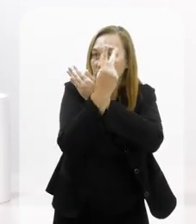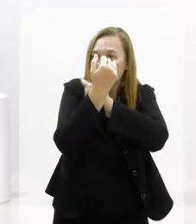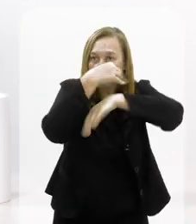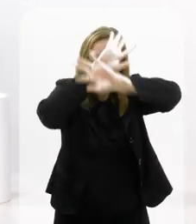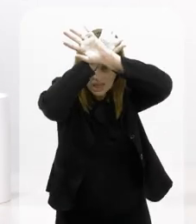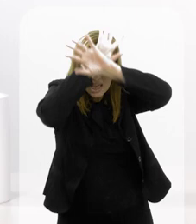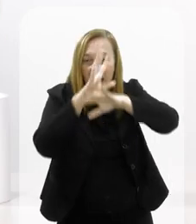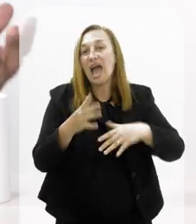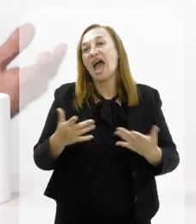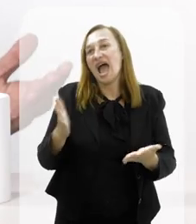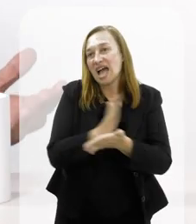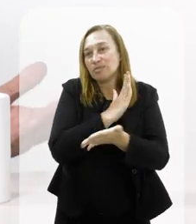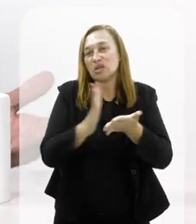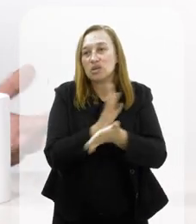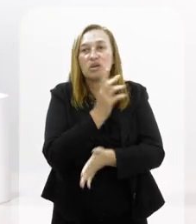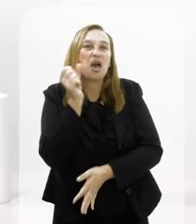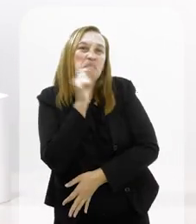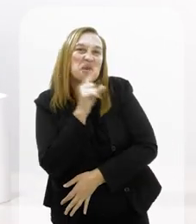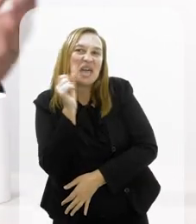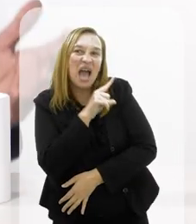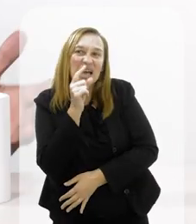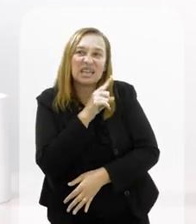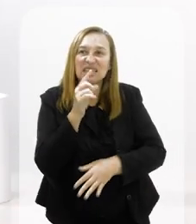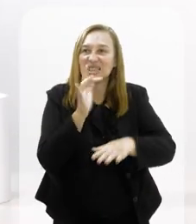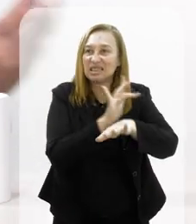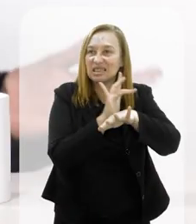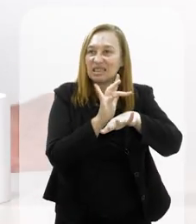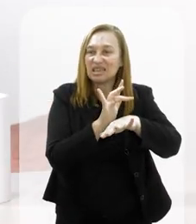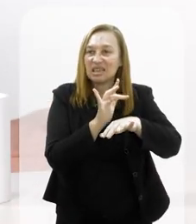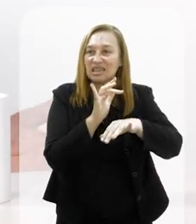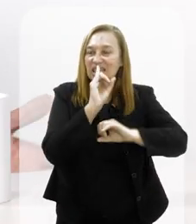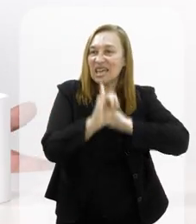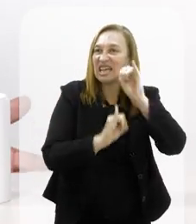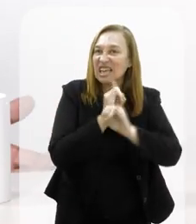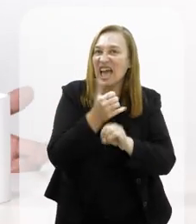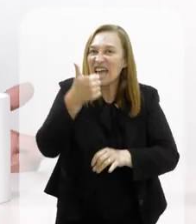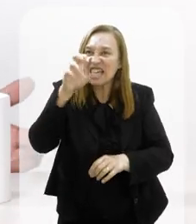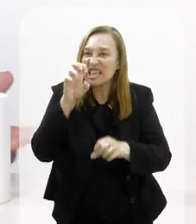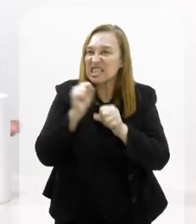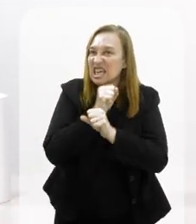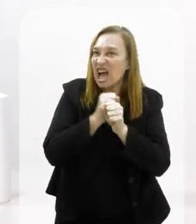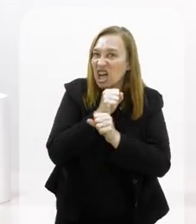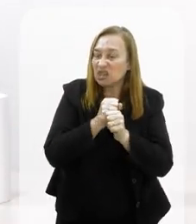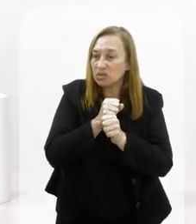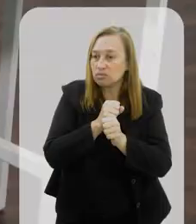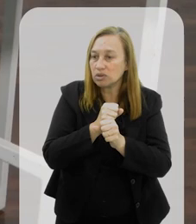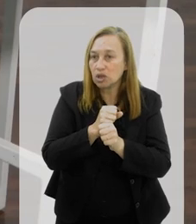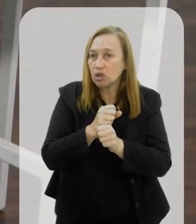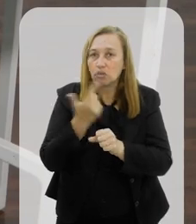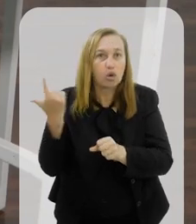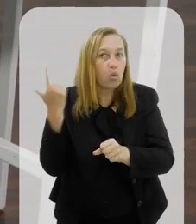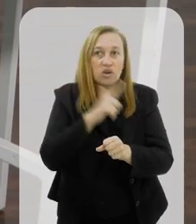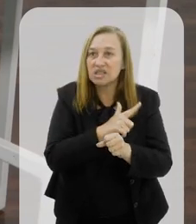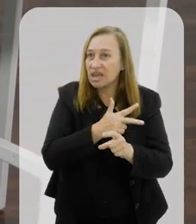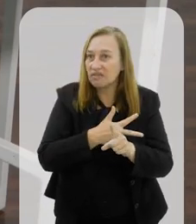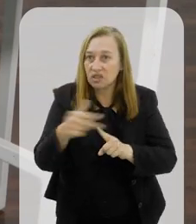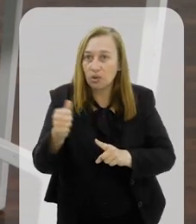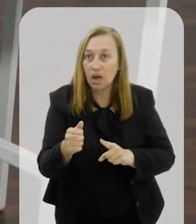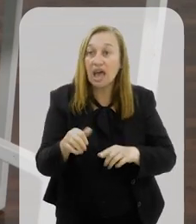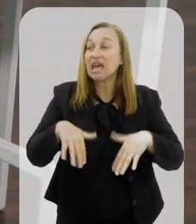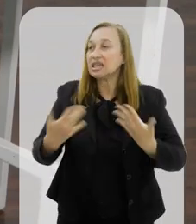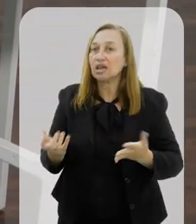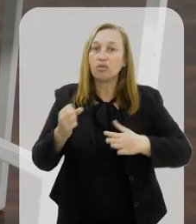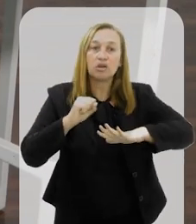até as pessoas fazem piada na internet dizendo Poxa Salgueiro tá quase 15 anos sem ganhar carnaval né aí então tudo bem o